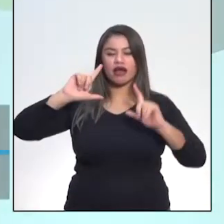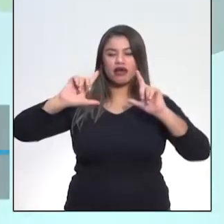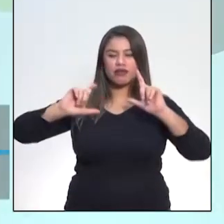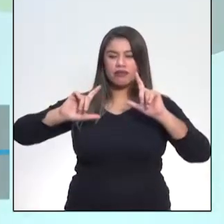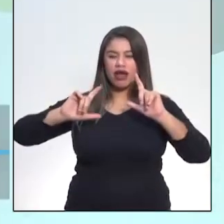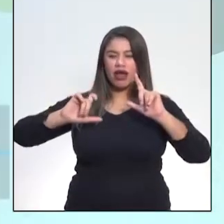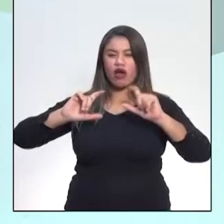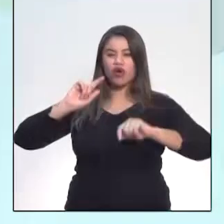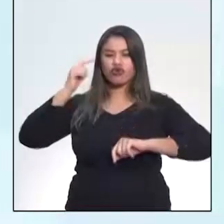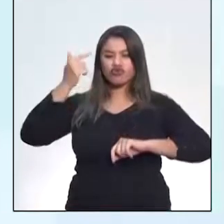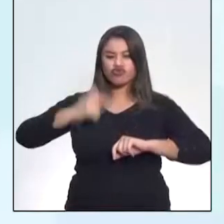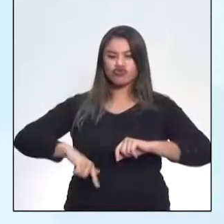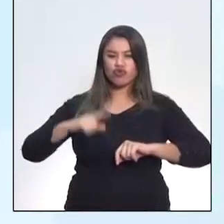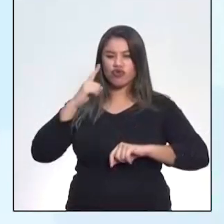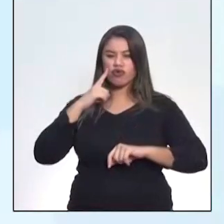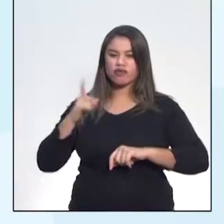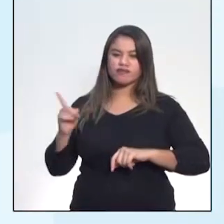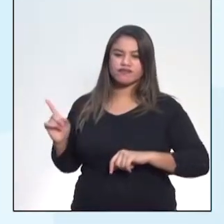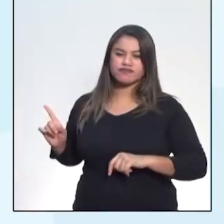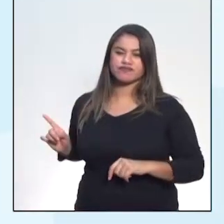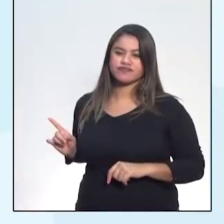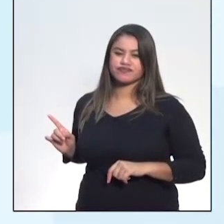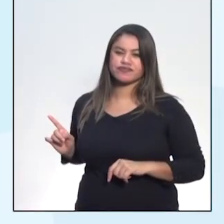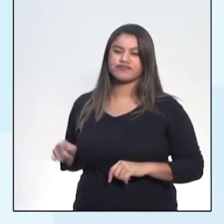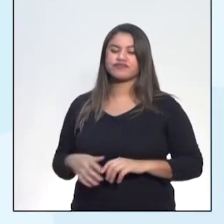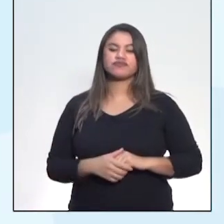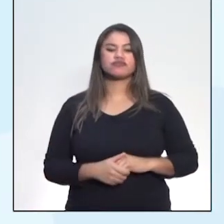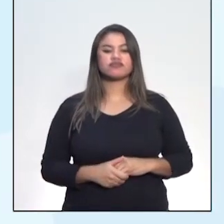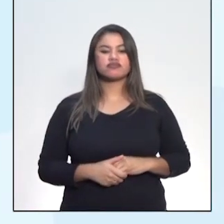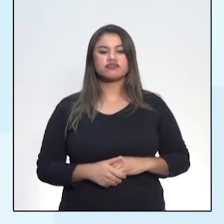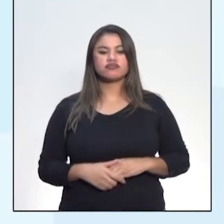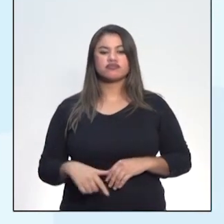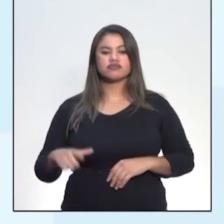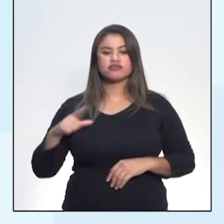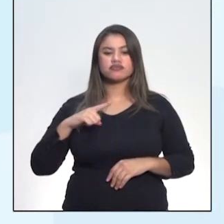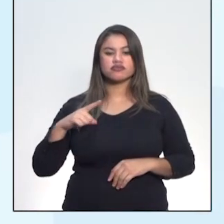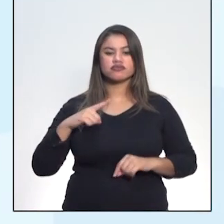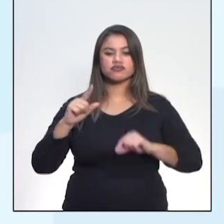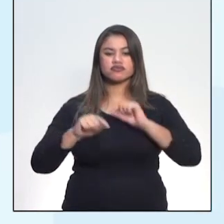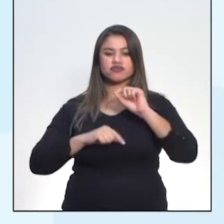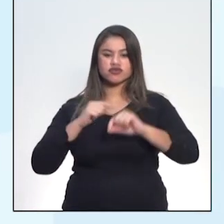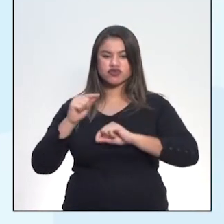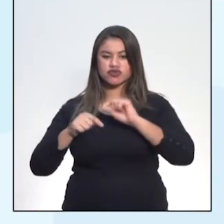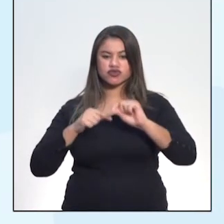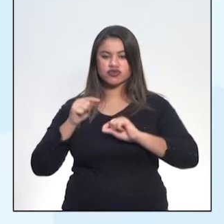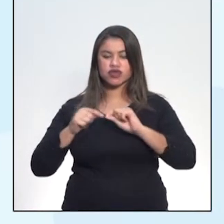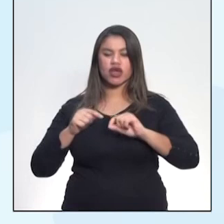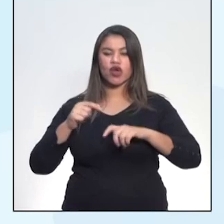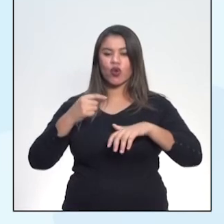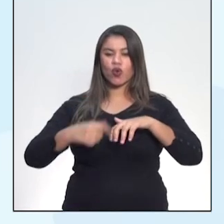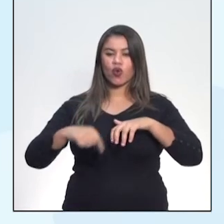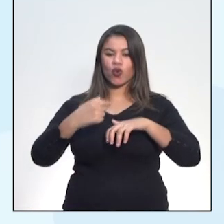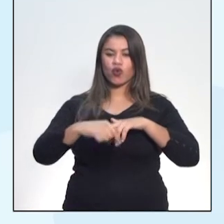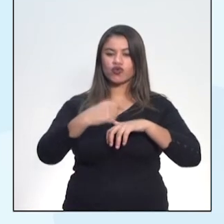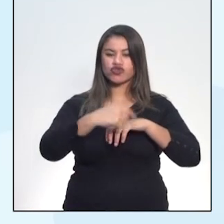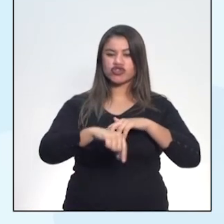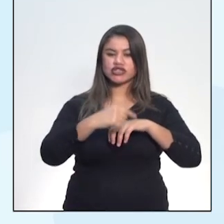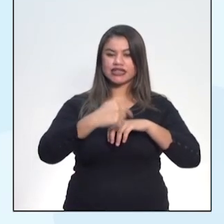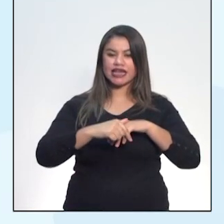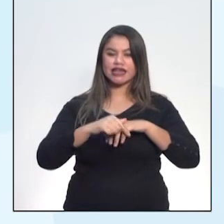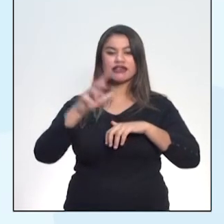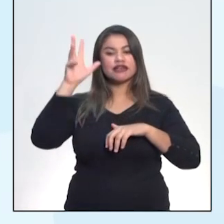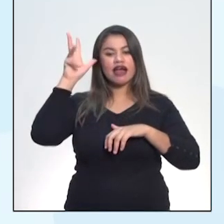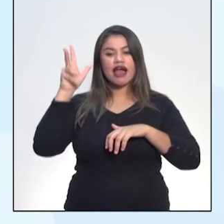imagem será novamente retornada aí na tela, nós temos o continente africano e uma fogueira